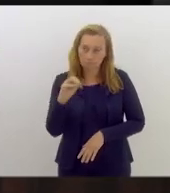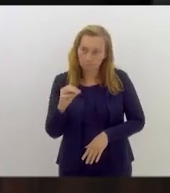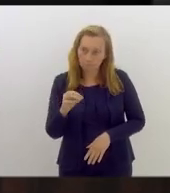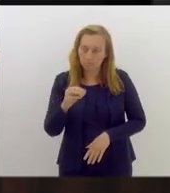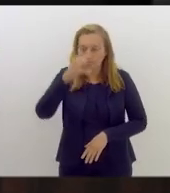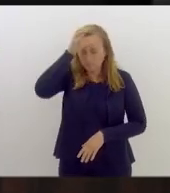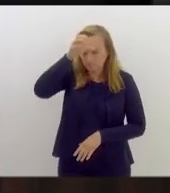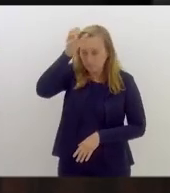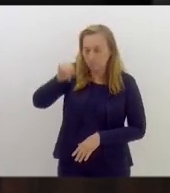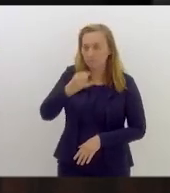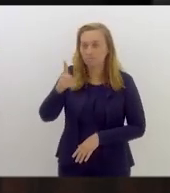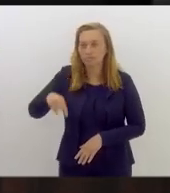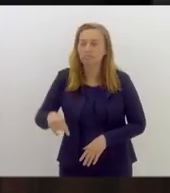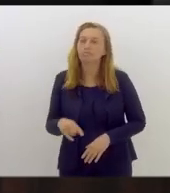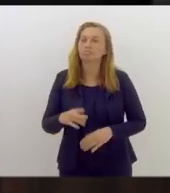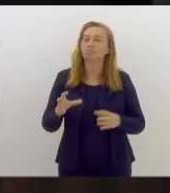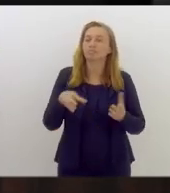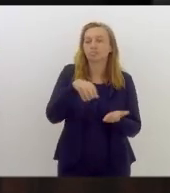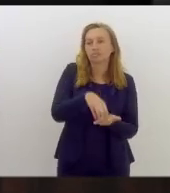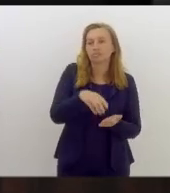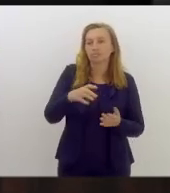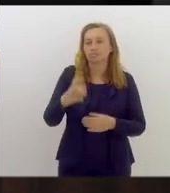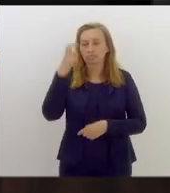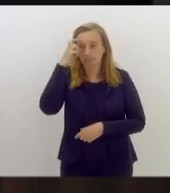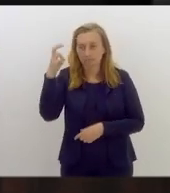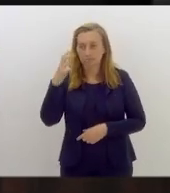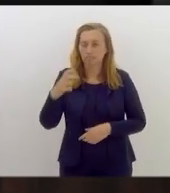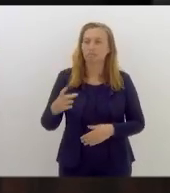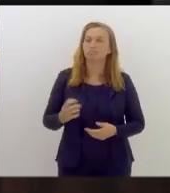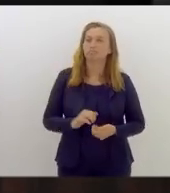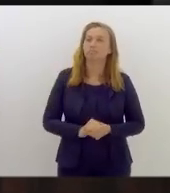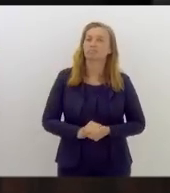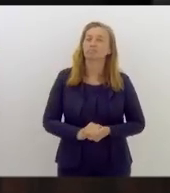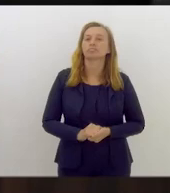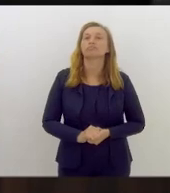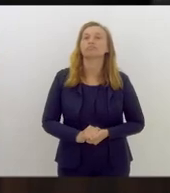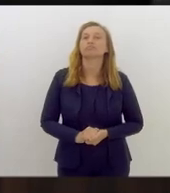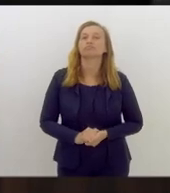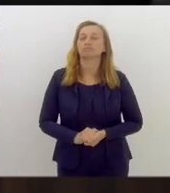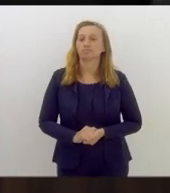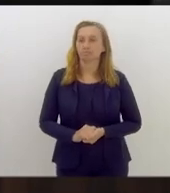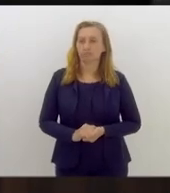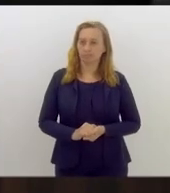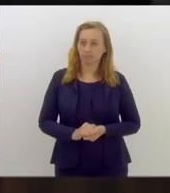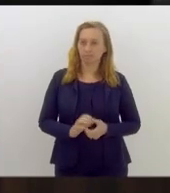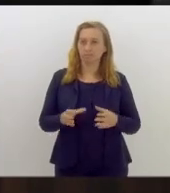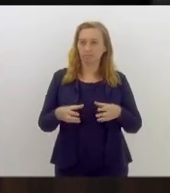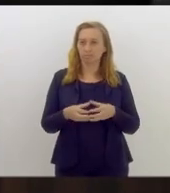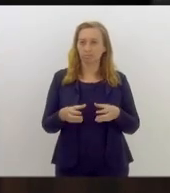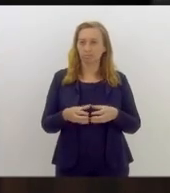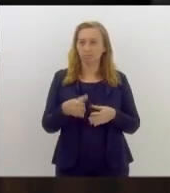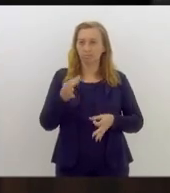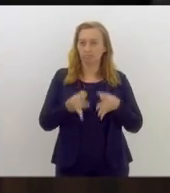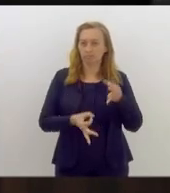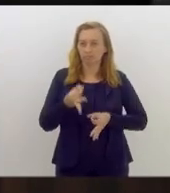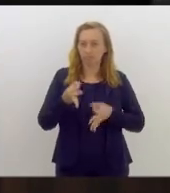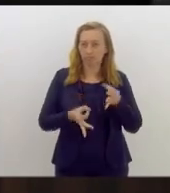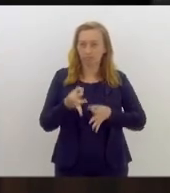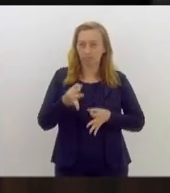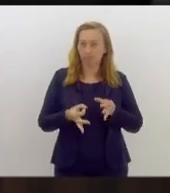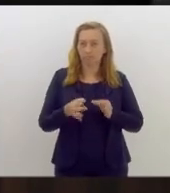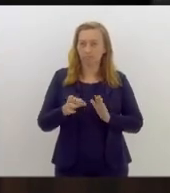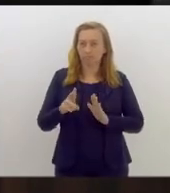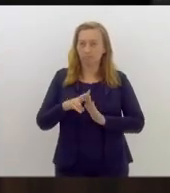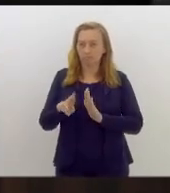utilidade pública Centro Cultural e Social da Prosperidade, CEPROSP, pendente de pareceres das comissões de Constituição e Justiça, de